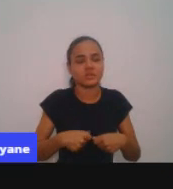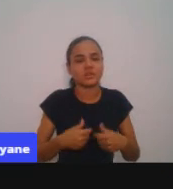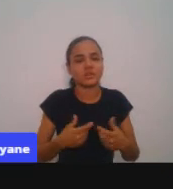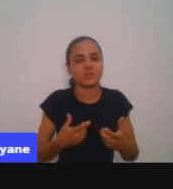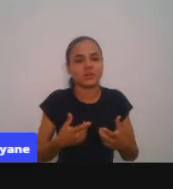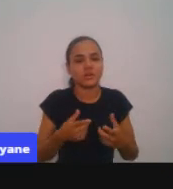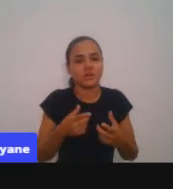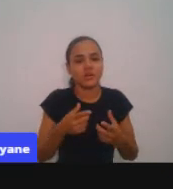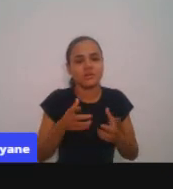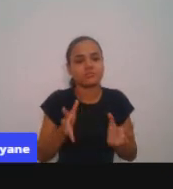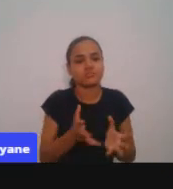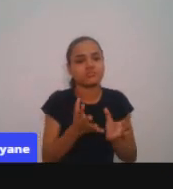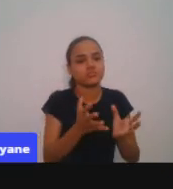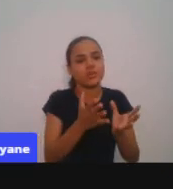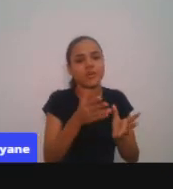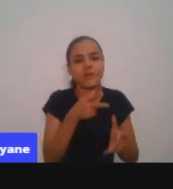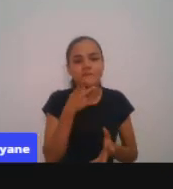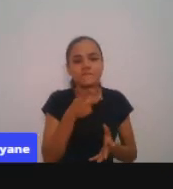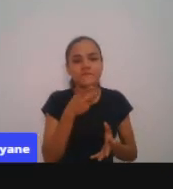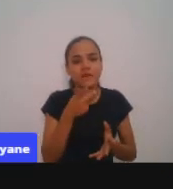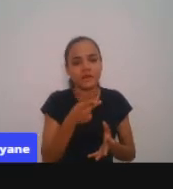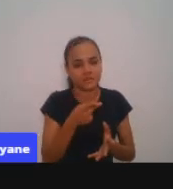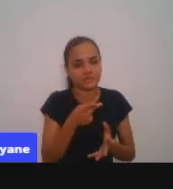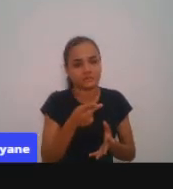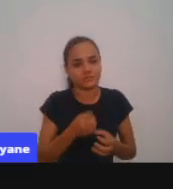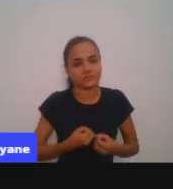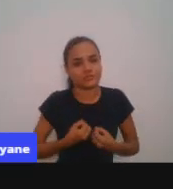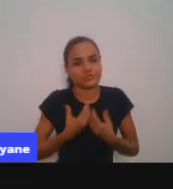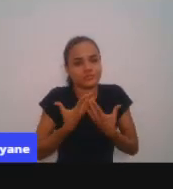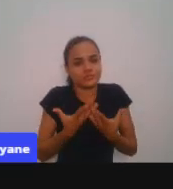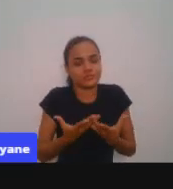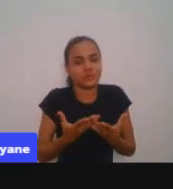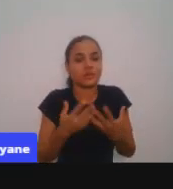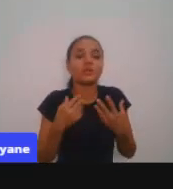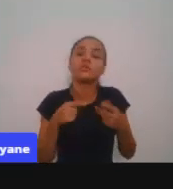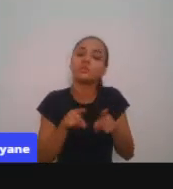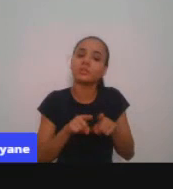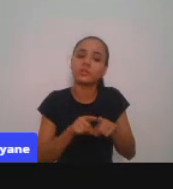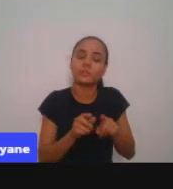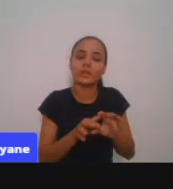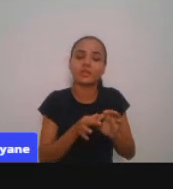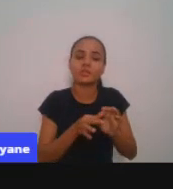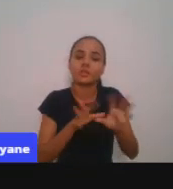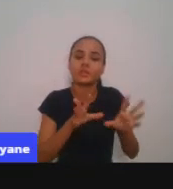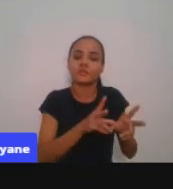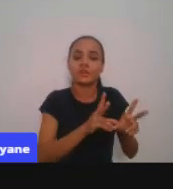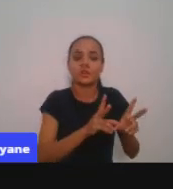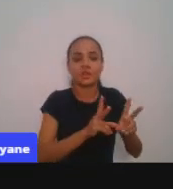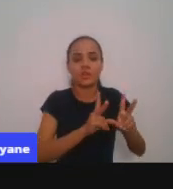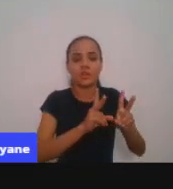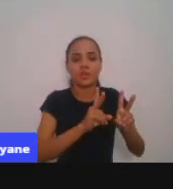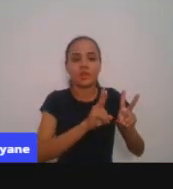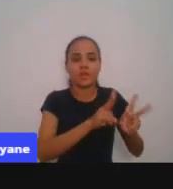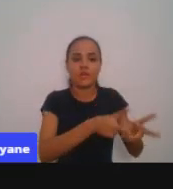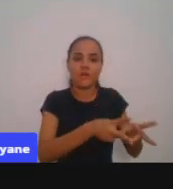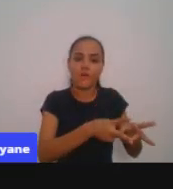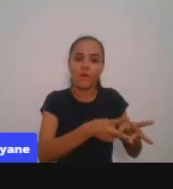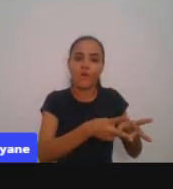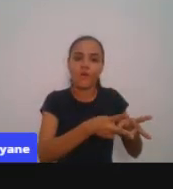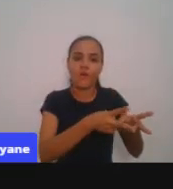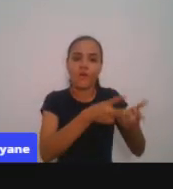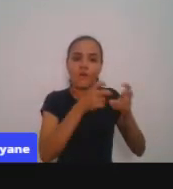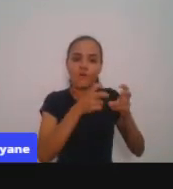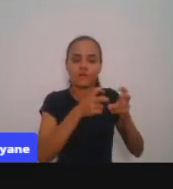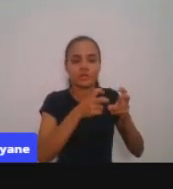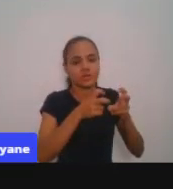permitir que ela fale, a gente precisa ouvi-la, né? E como também dar orientação para as famílias nesse sentido.